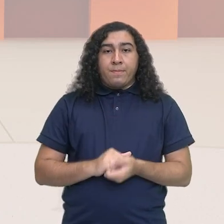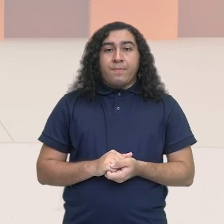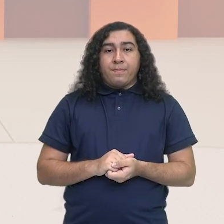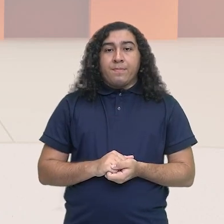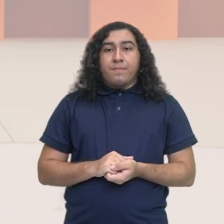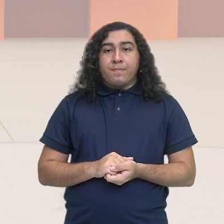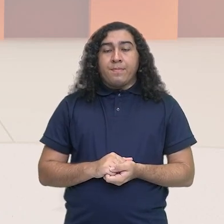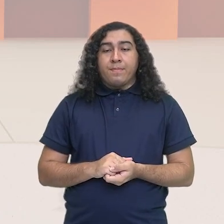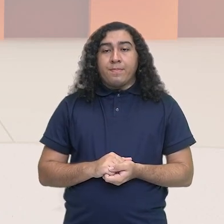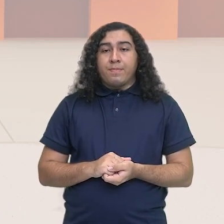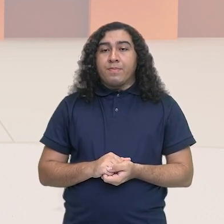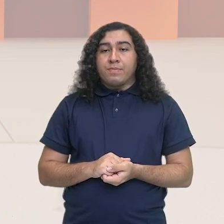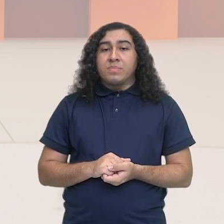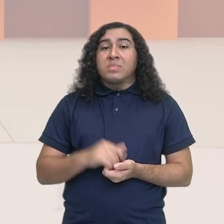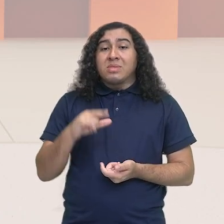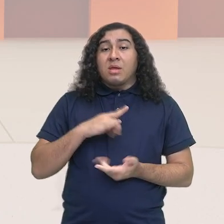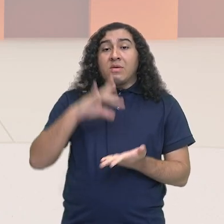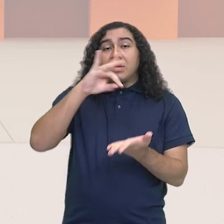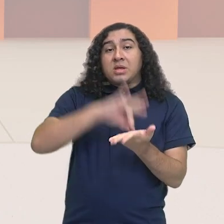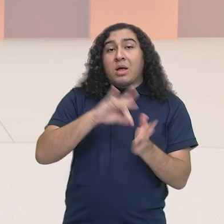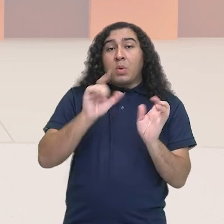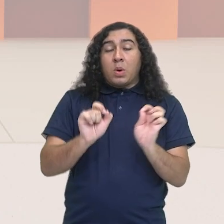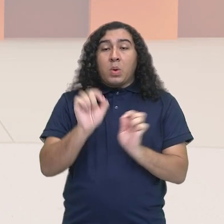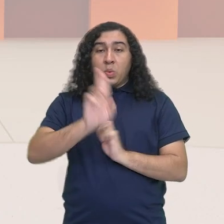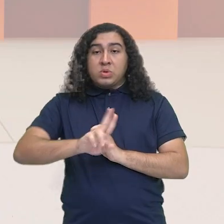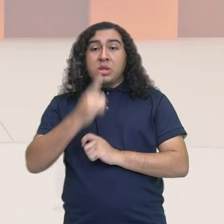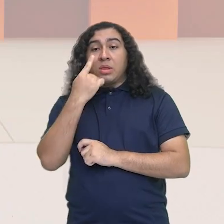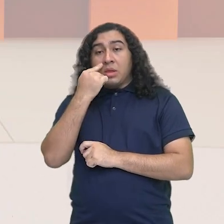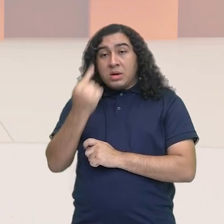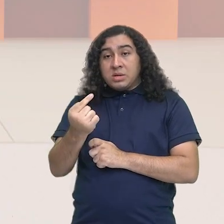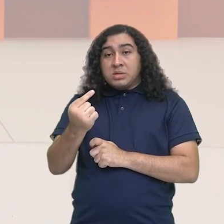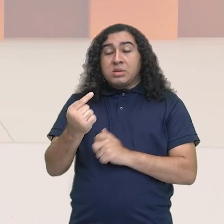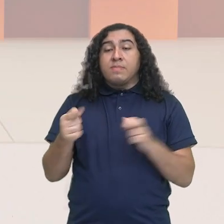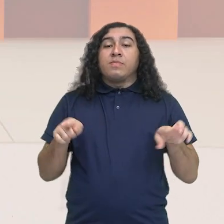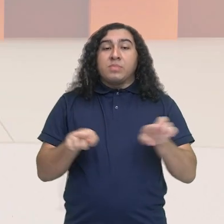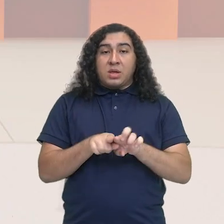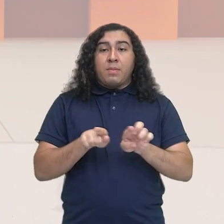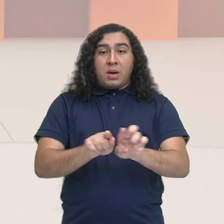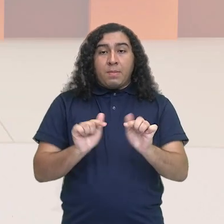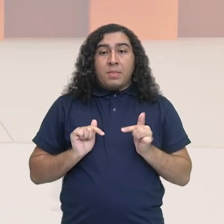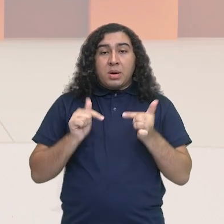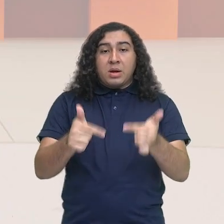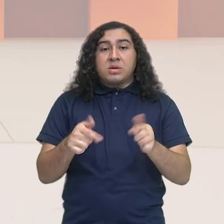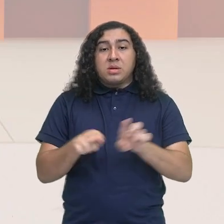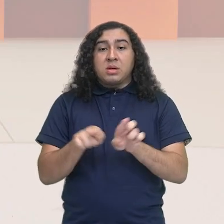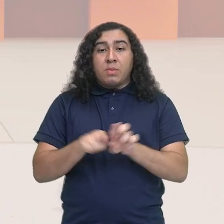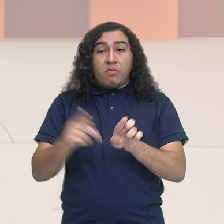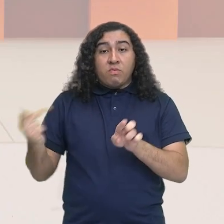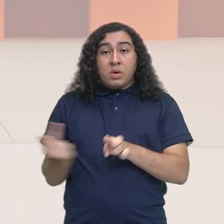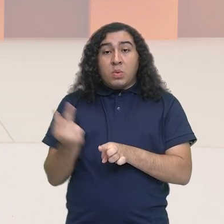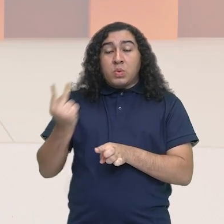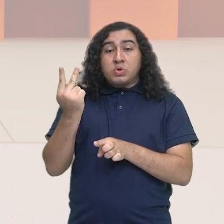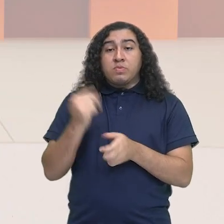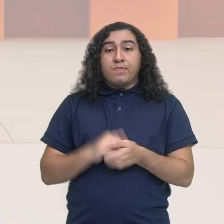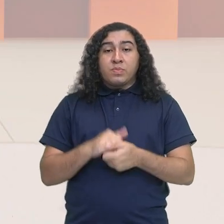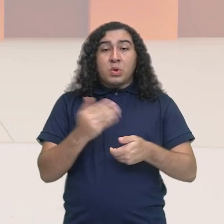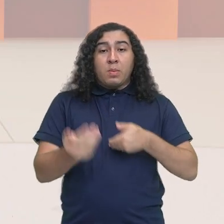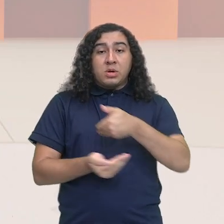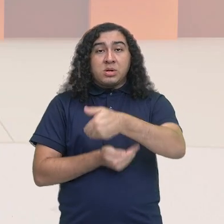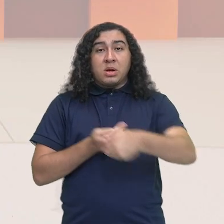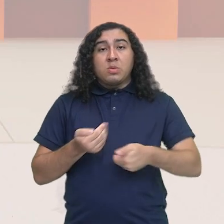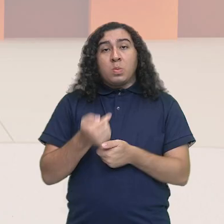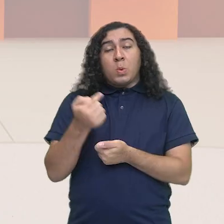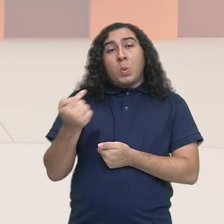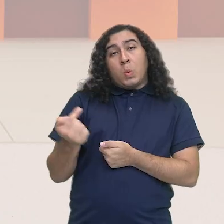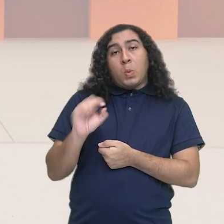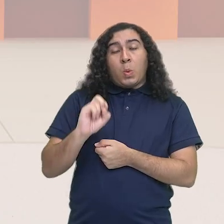sociais, eles se estabelecem por meio de interesses, práticas e valores